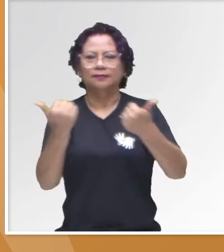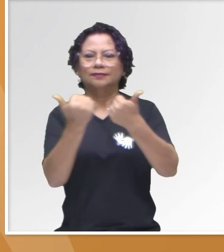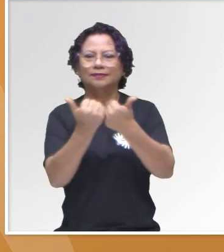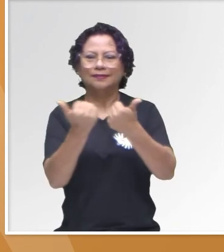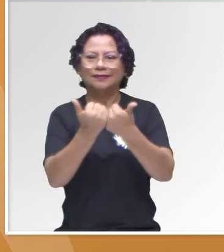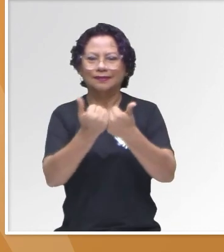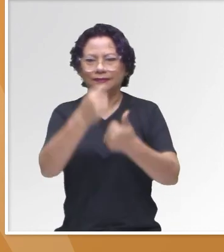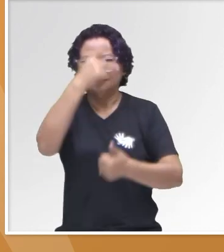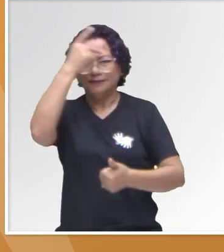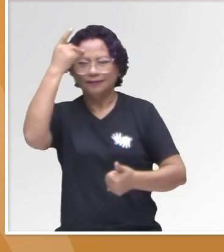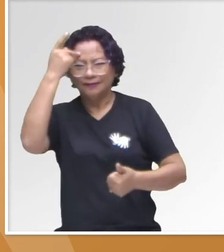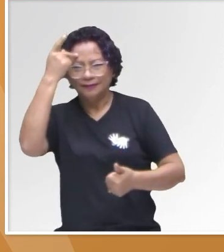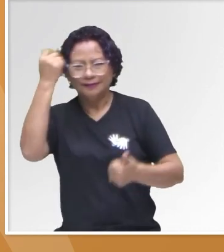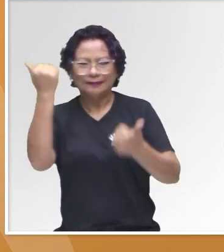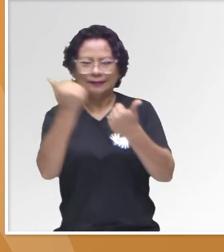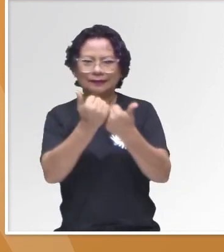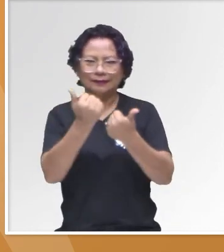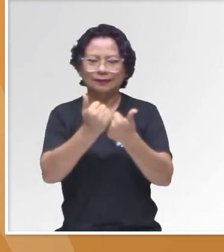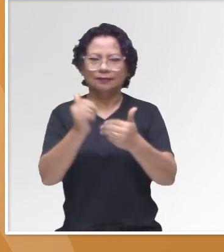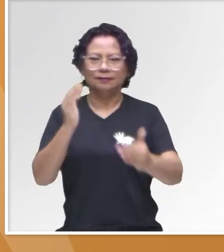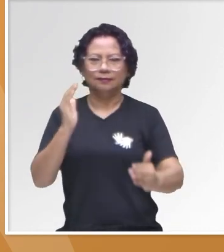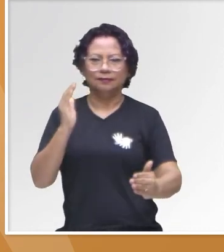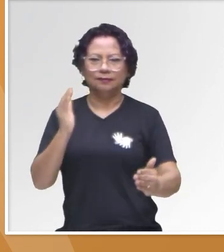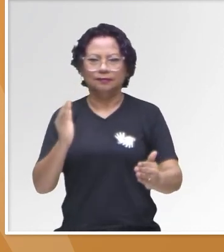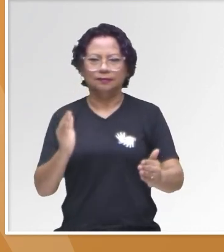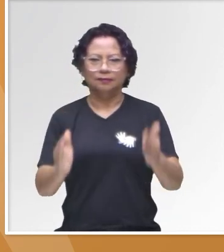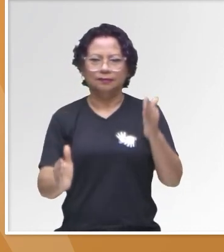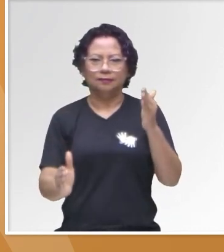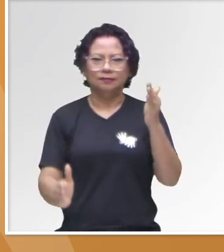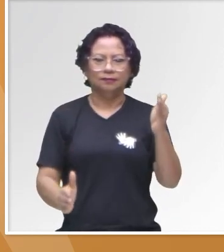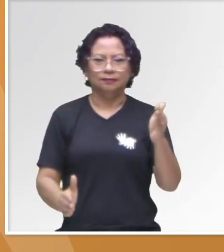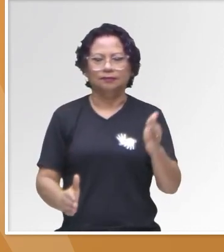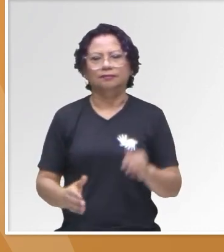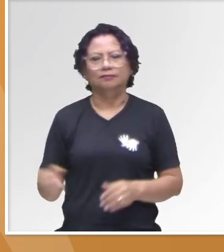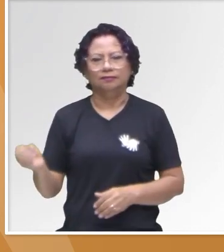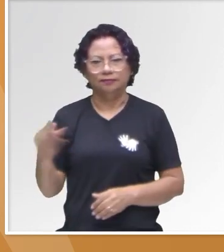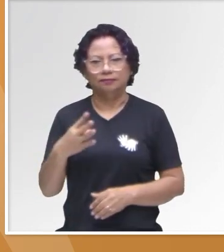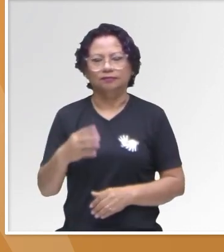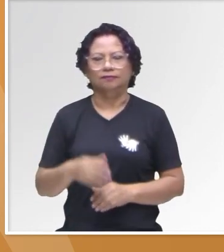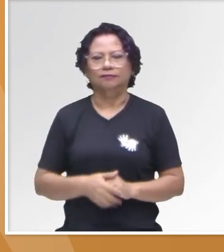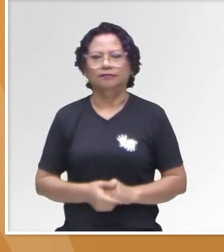da mão de obra por robôs, por máquinas cada vez mais modernas.